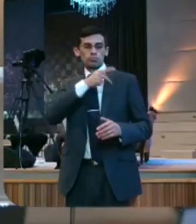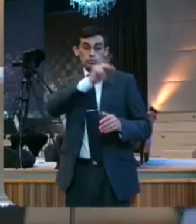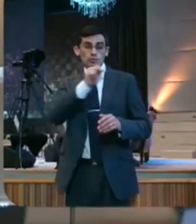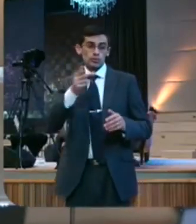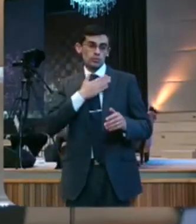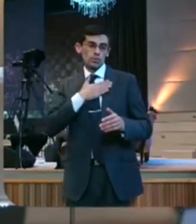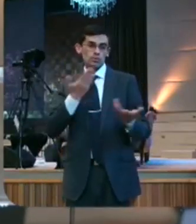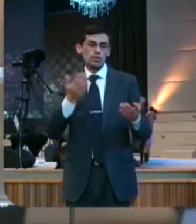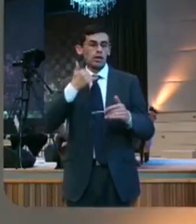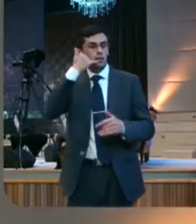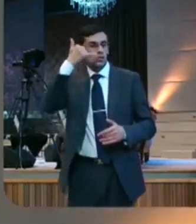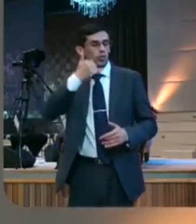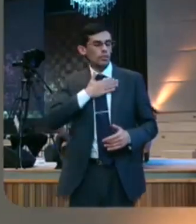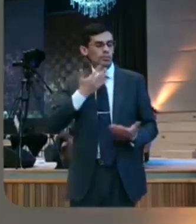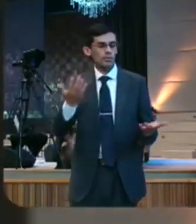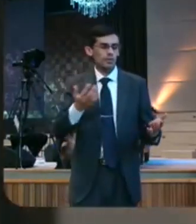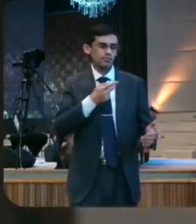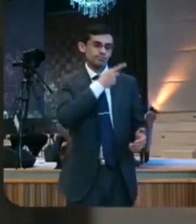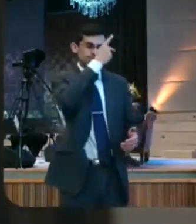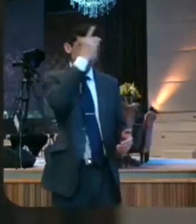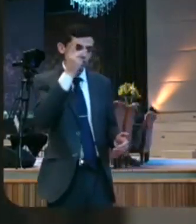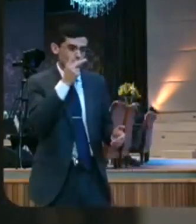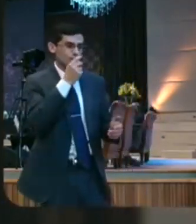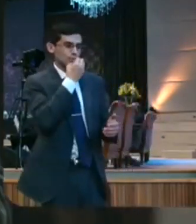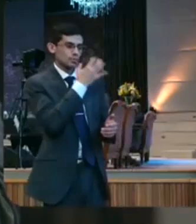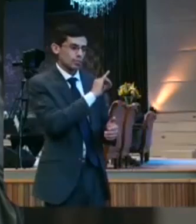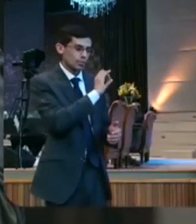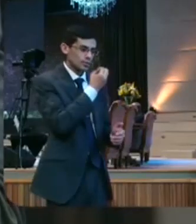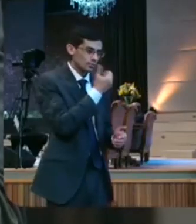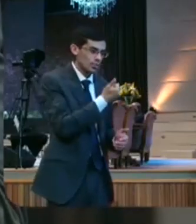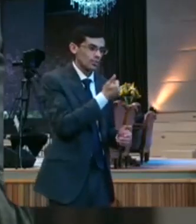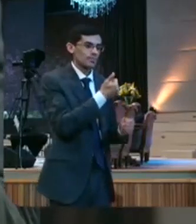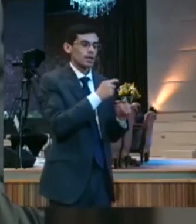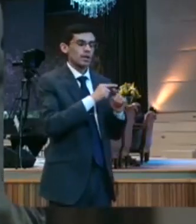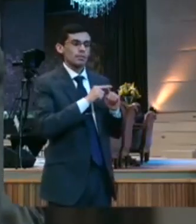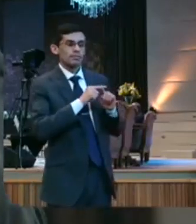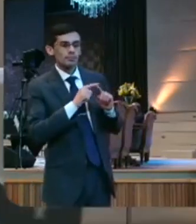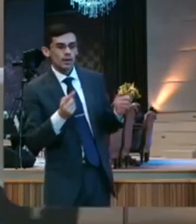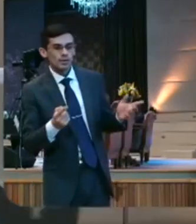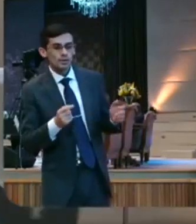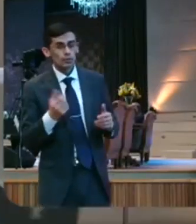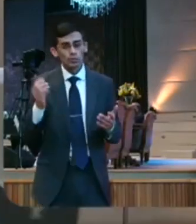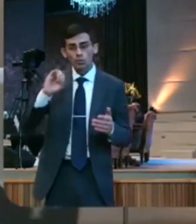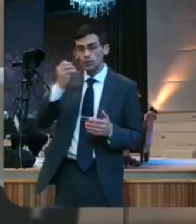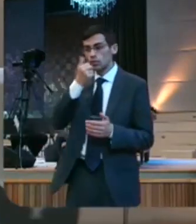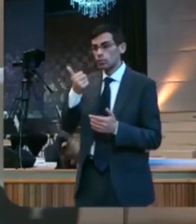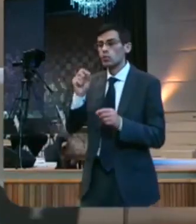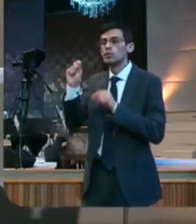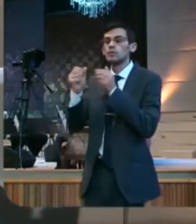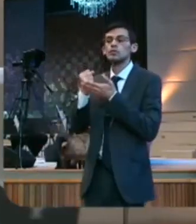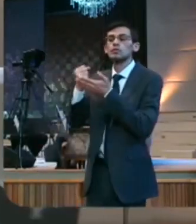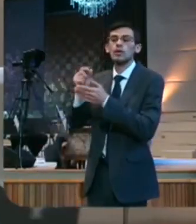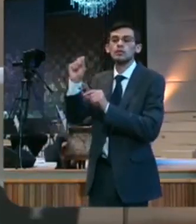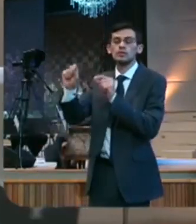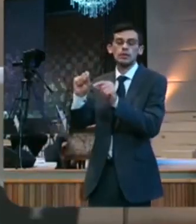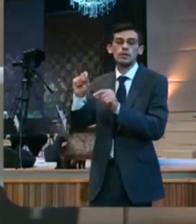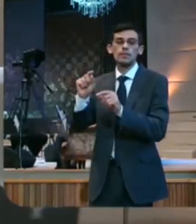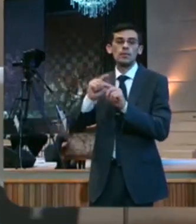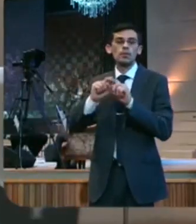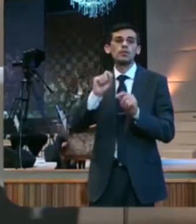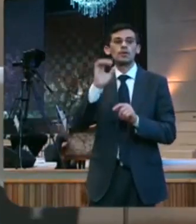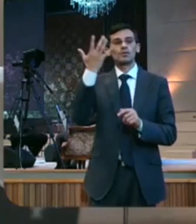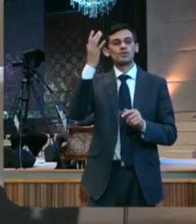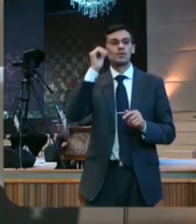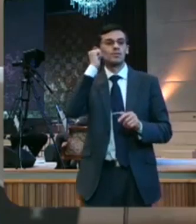conhecia. Ele me ligou e disse: olha, Pascoal, tudo bem, tá. Pois não, o que eu posso ajudar? Que estranho, o que minha irmã